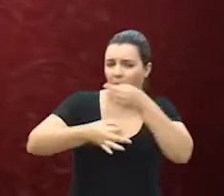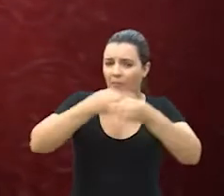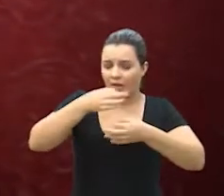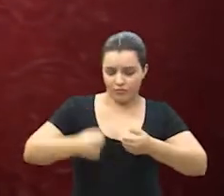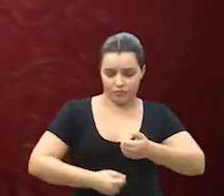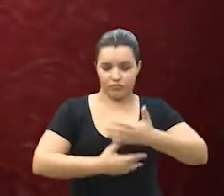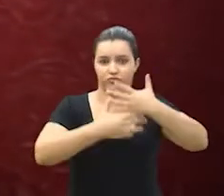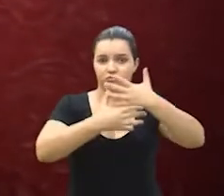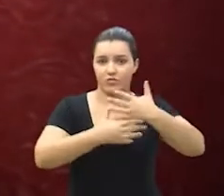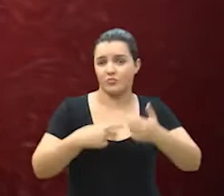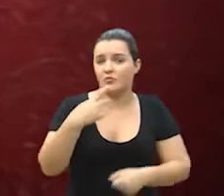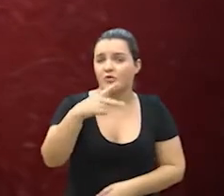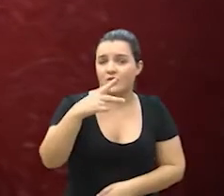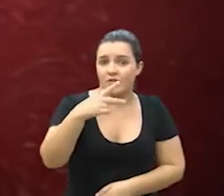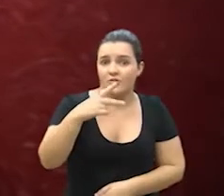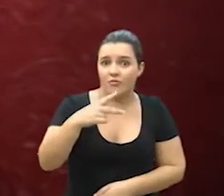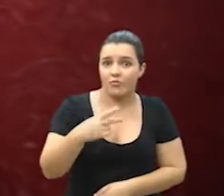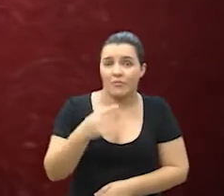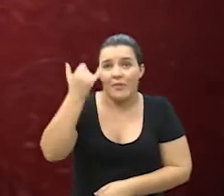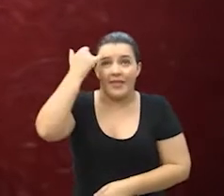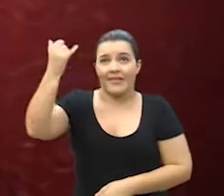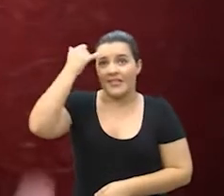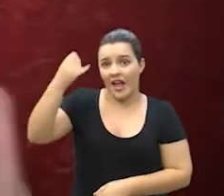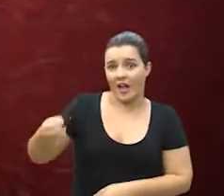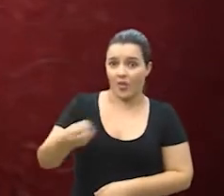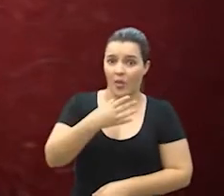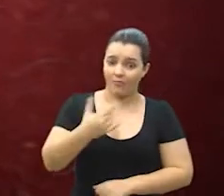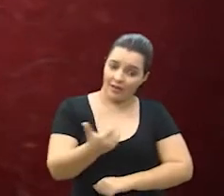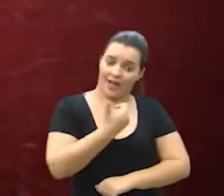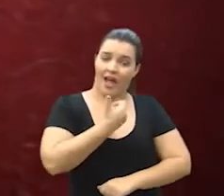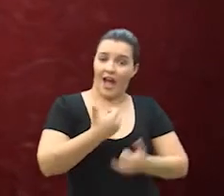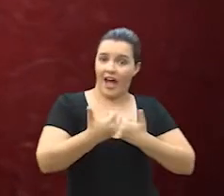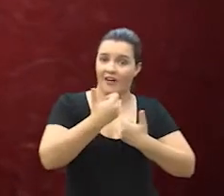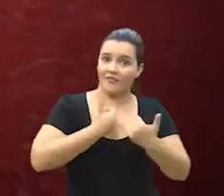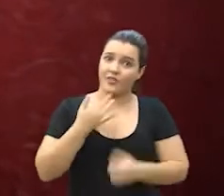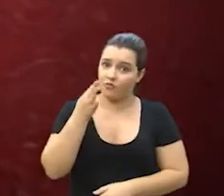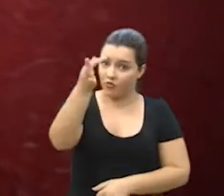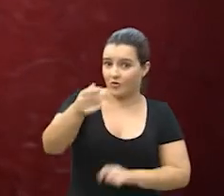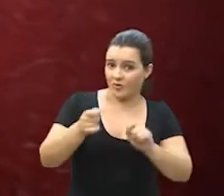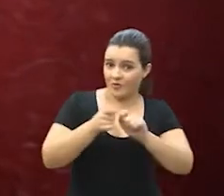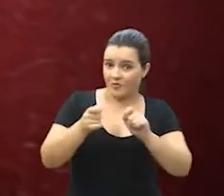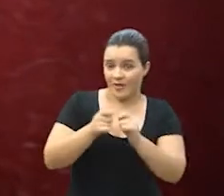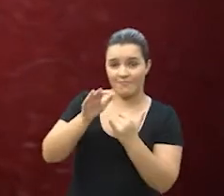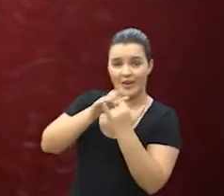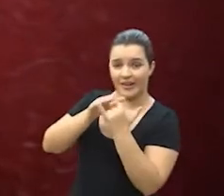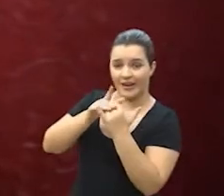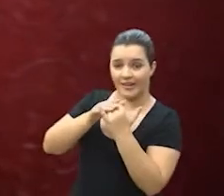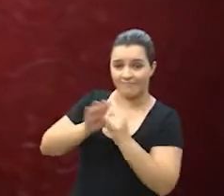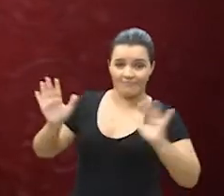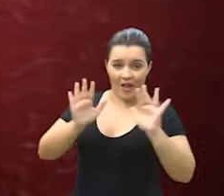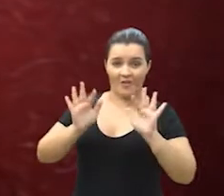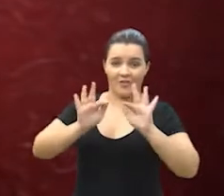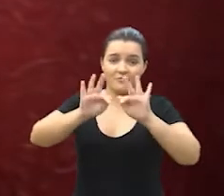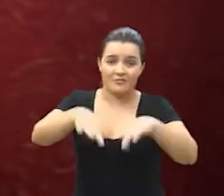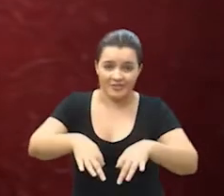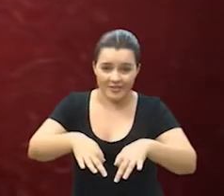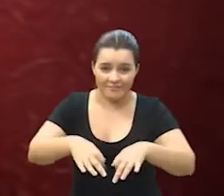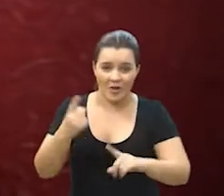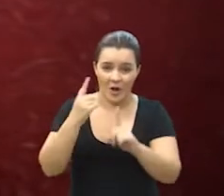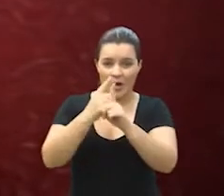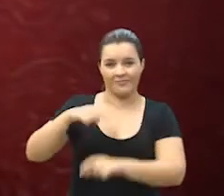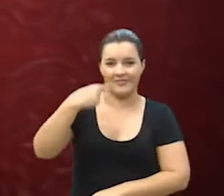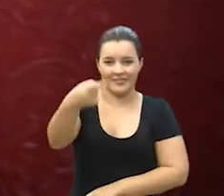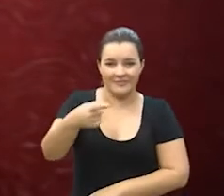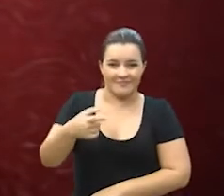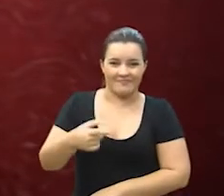o que você achou dessa receita e se tem alguma outra que você quer ver aqui no canal. Combinado? Eu fico por aqui, no próximo vídeo tem